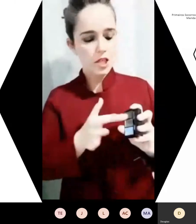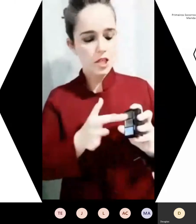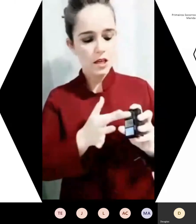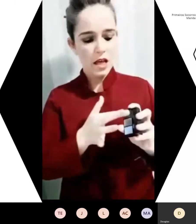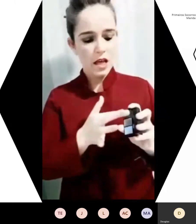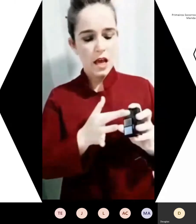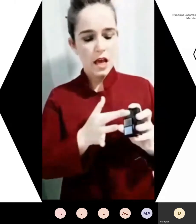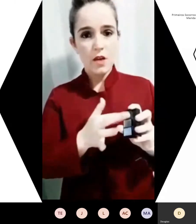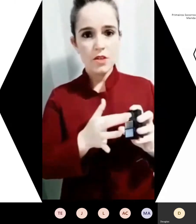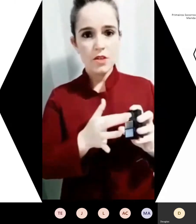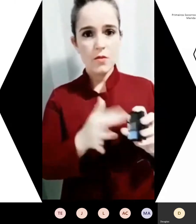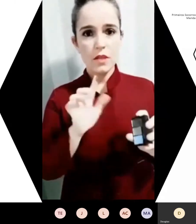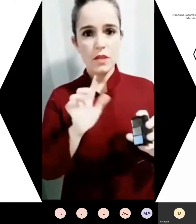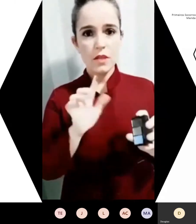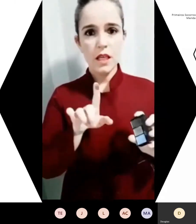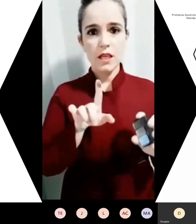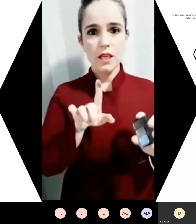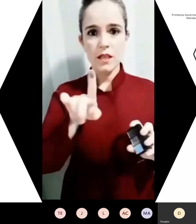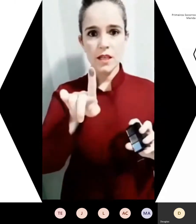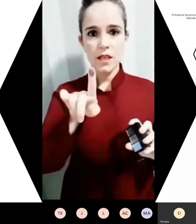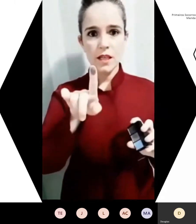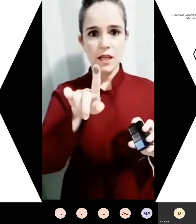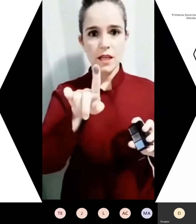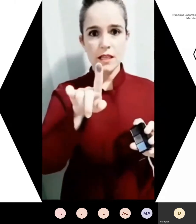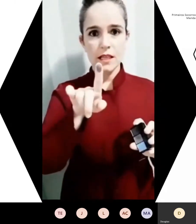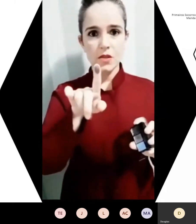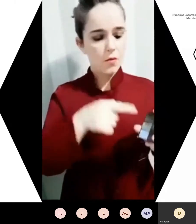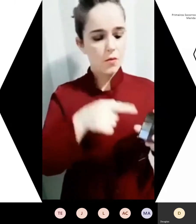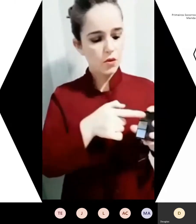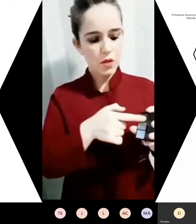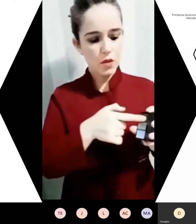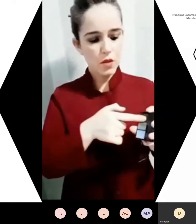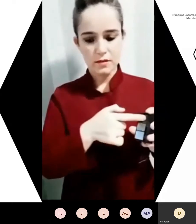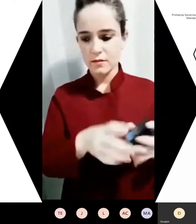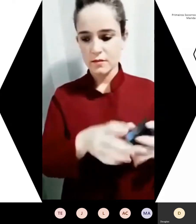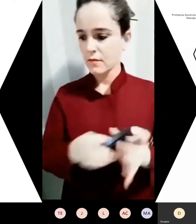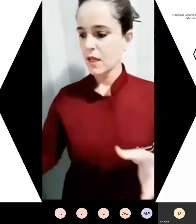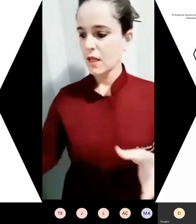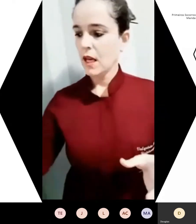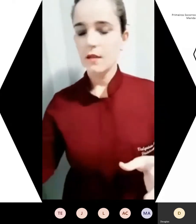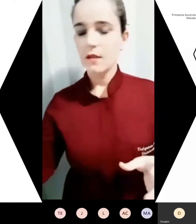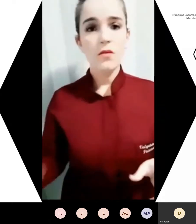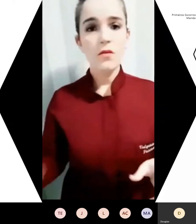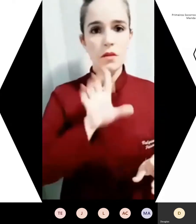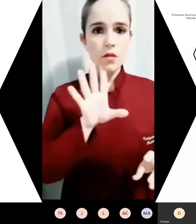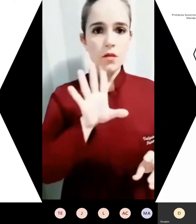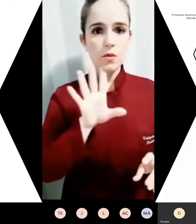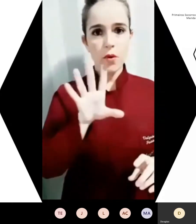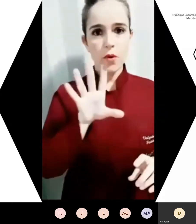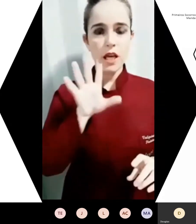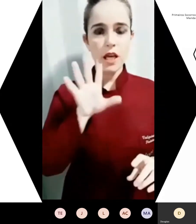de maquiagem, eu vou sujar o meu dedo aqui nessa sombra escura.